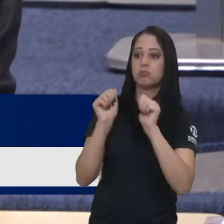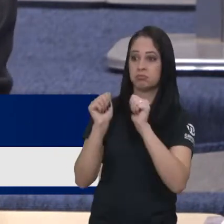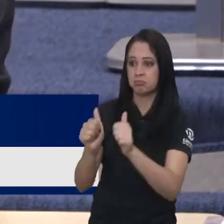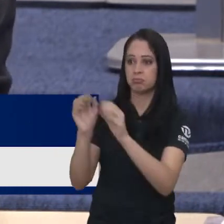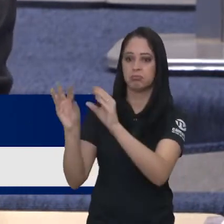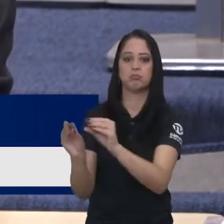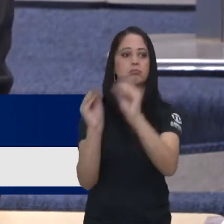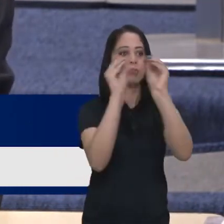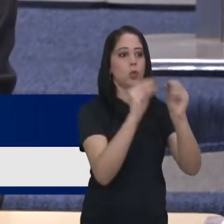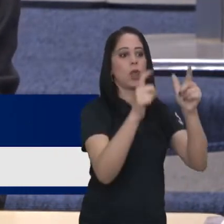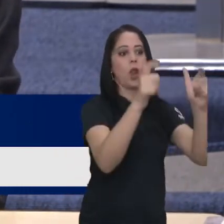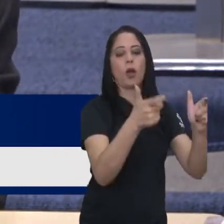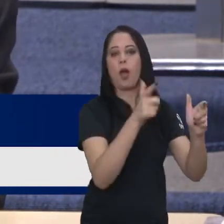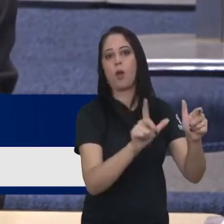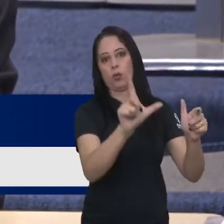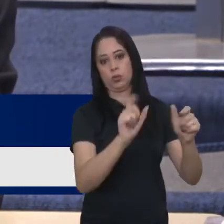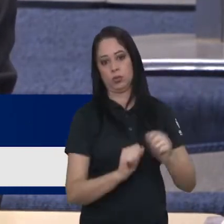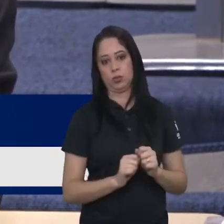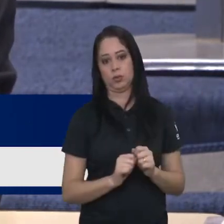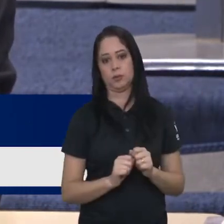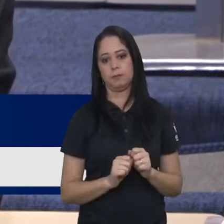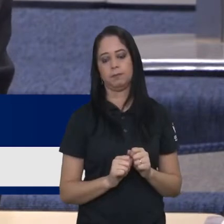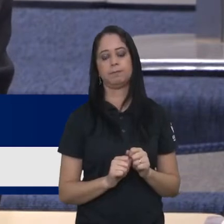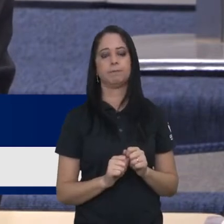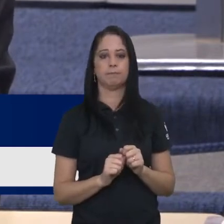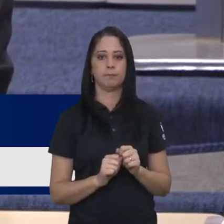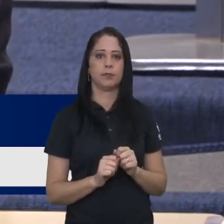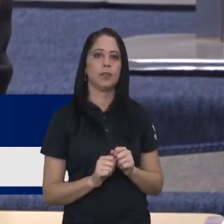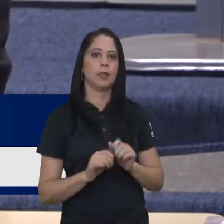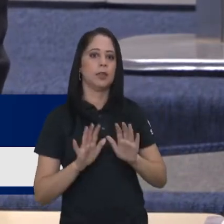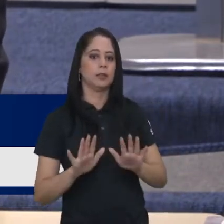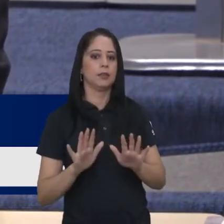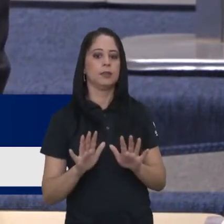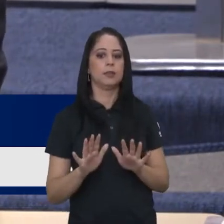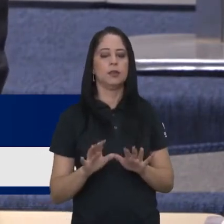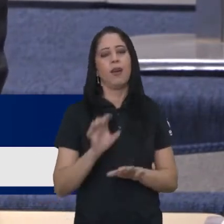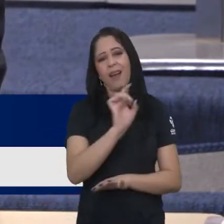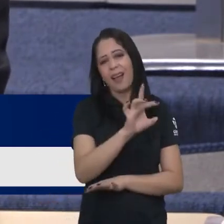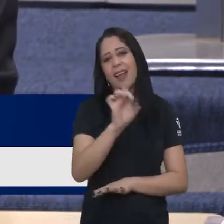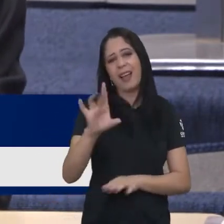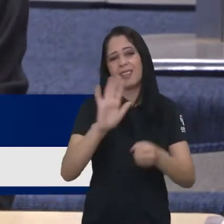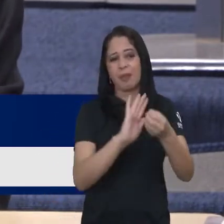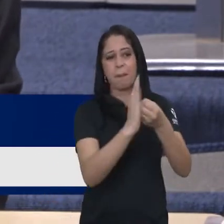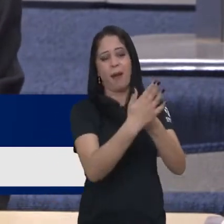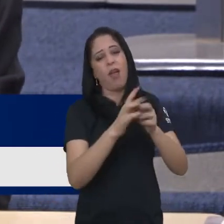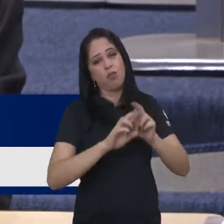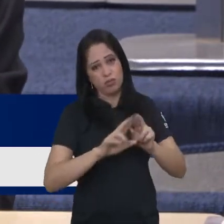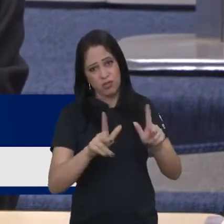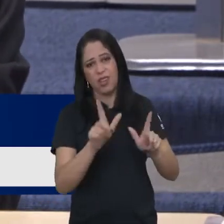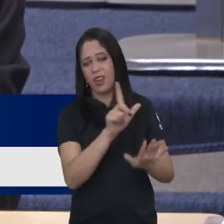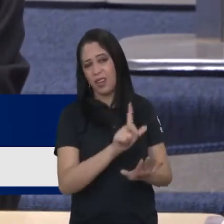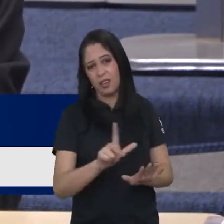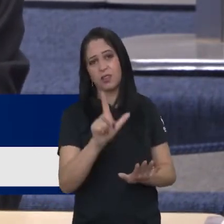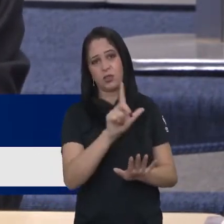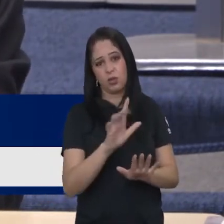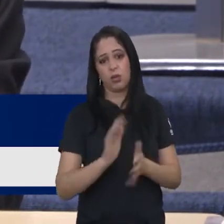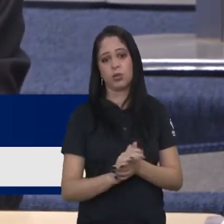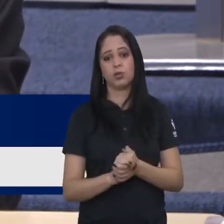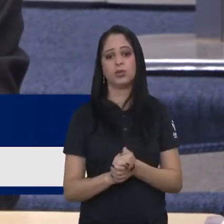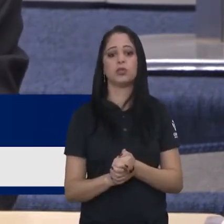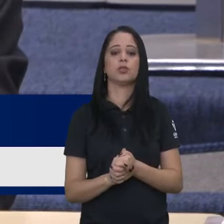de a colocar para outra área. Então, acho que o ideal seria isso. Não sei se é possível em todos os bairros, obviamente, cada bairro tem que ter, mas eu acho que a gente tem que mudar